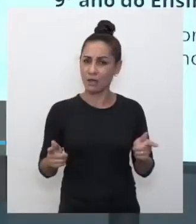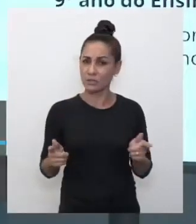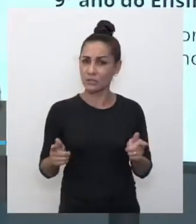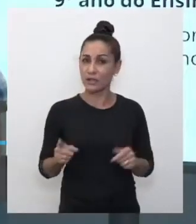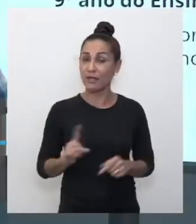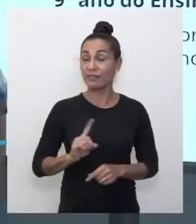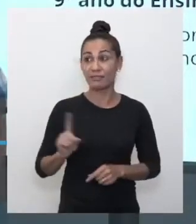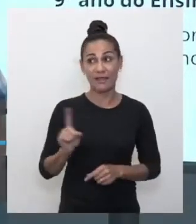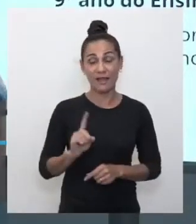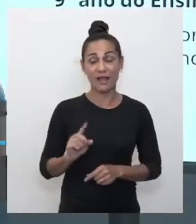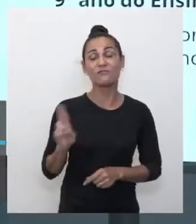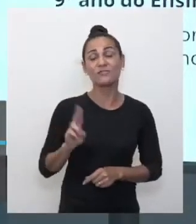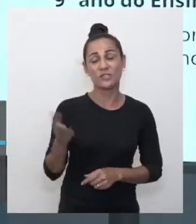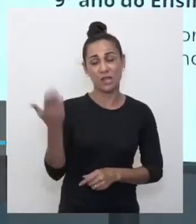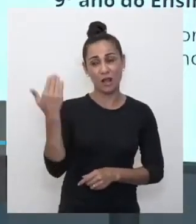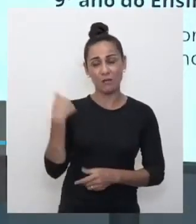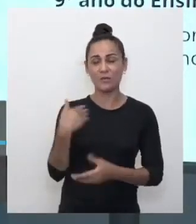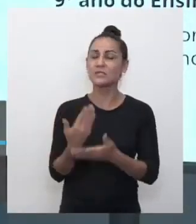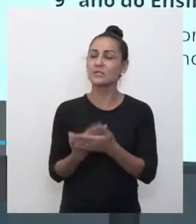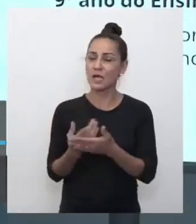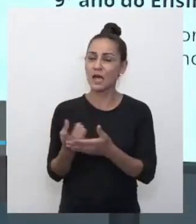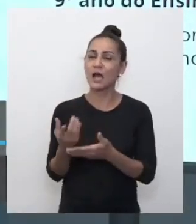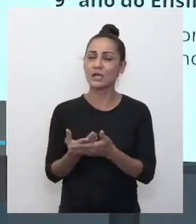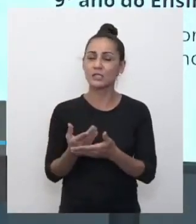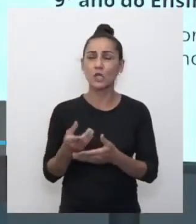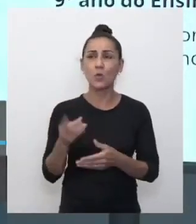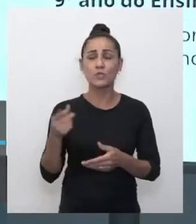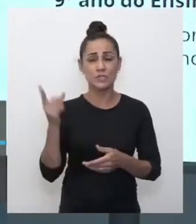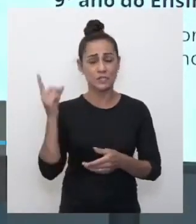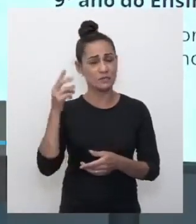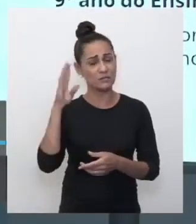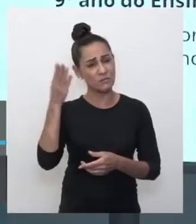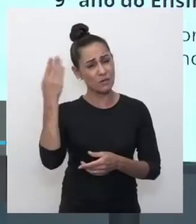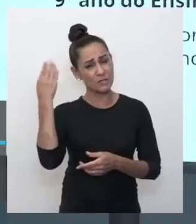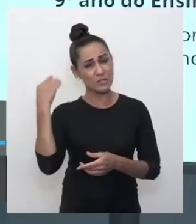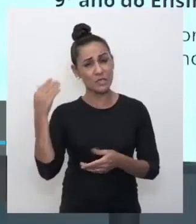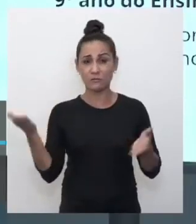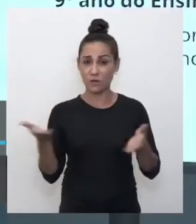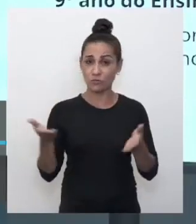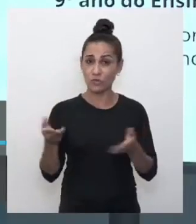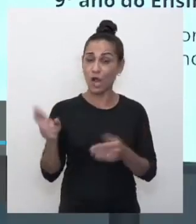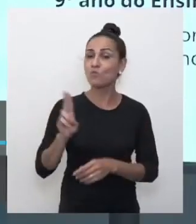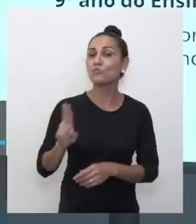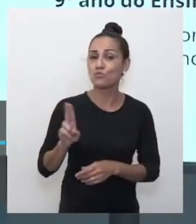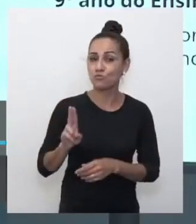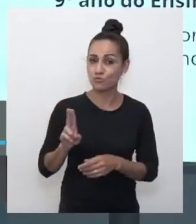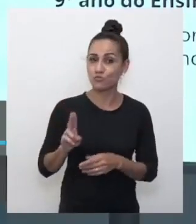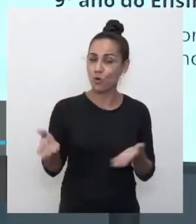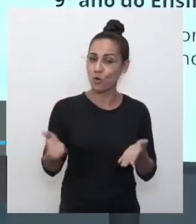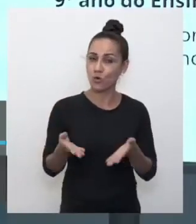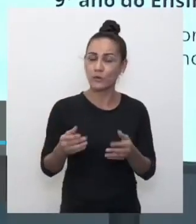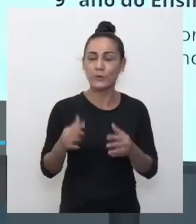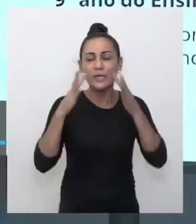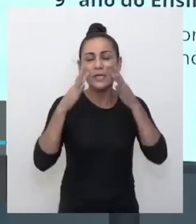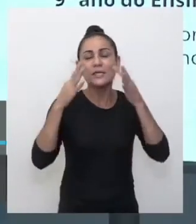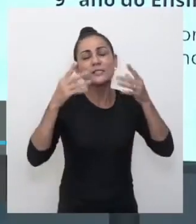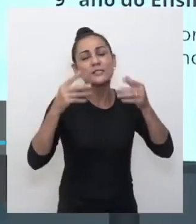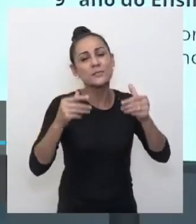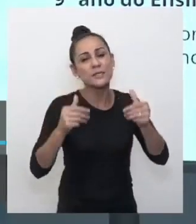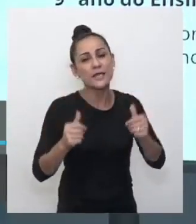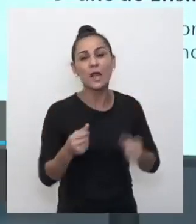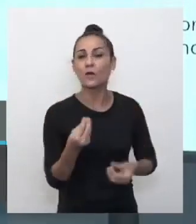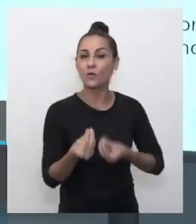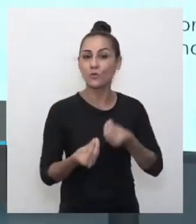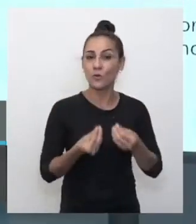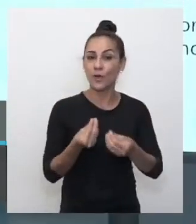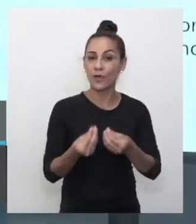viu na aula passada, isso é interessante, né? Tudo aquilo que a gente viu na aula passada, a gente vai usar na aula de hoje para poder explicar melhor como é que funciona